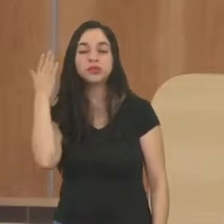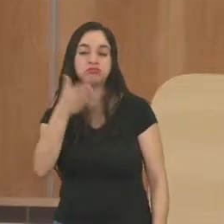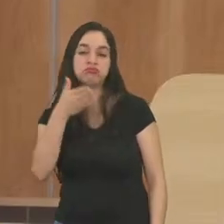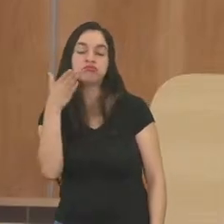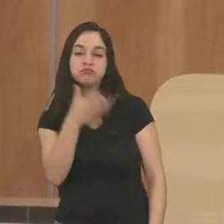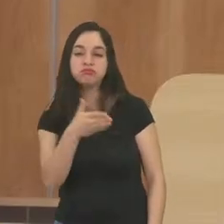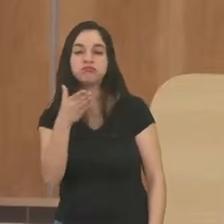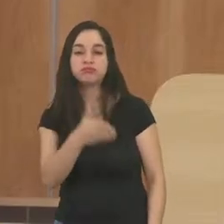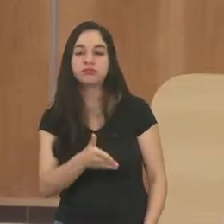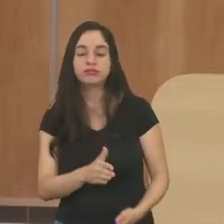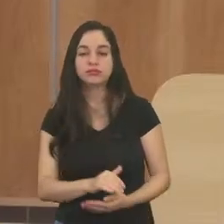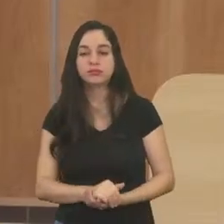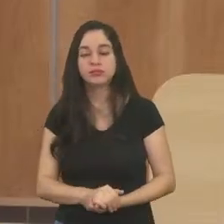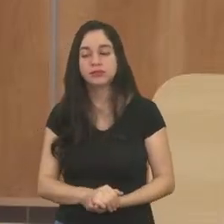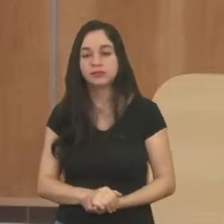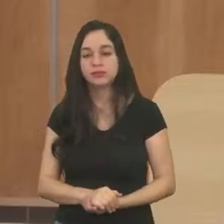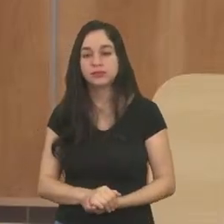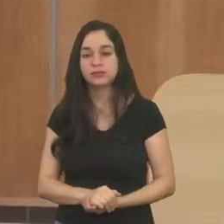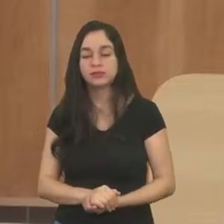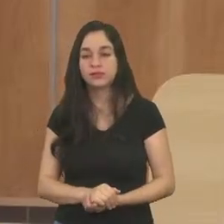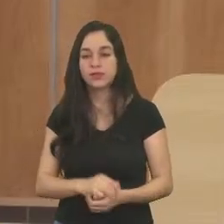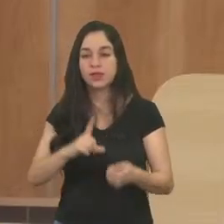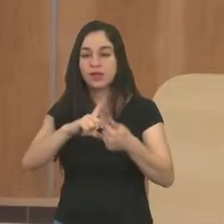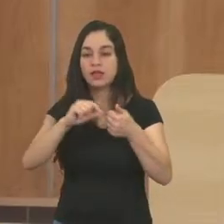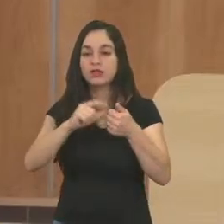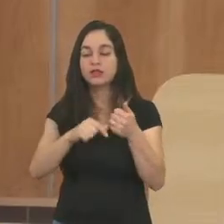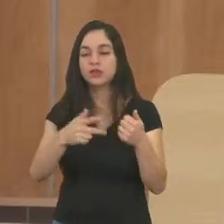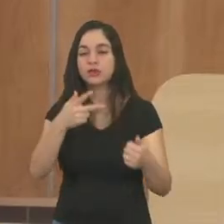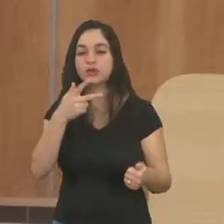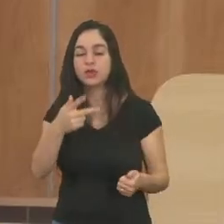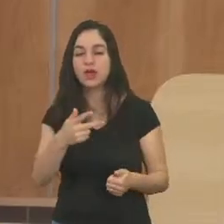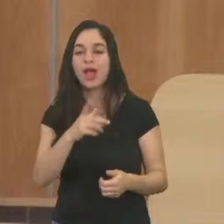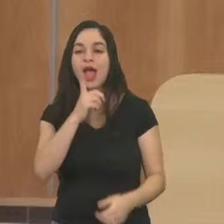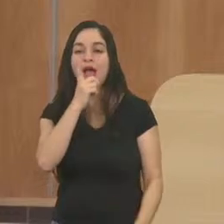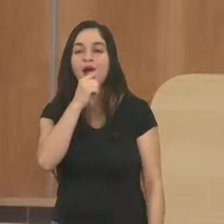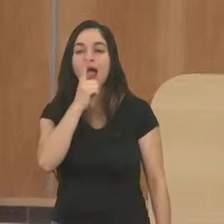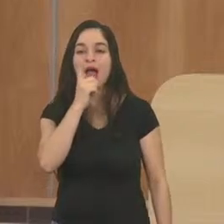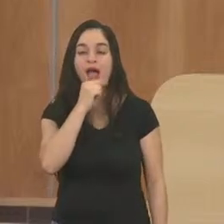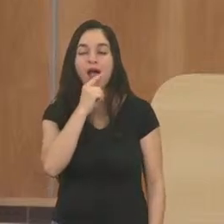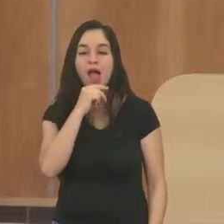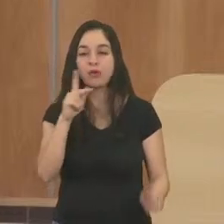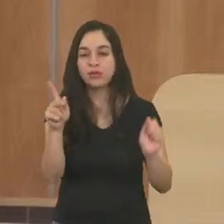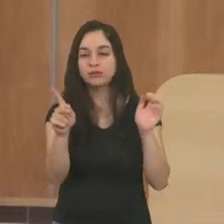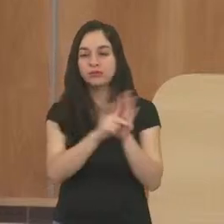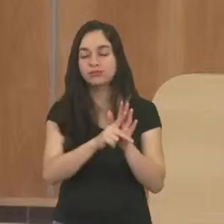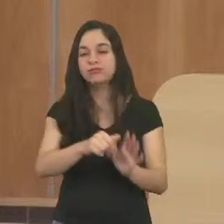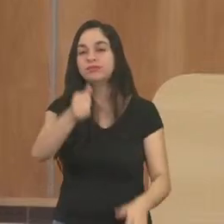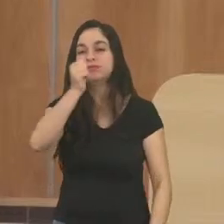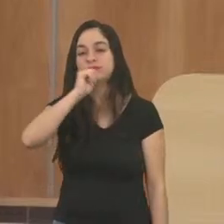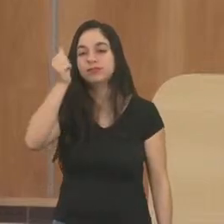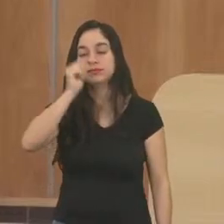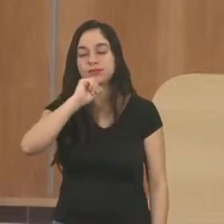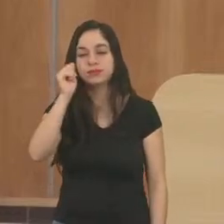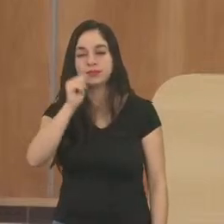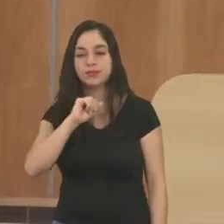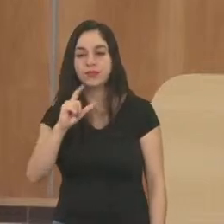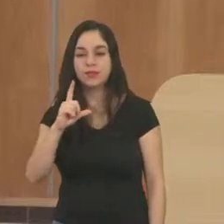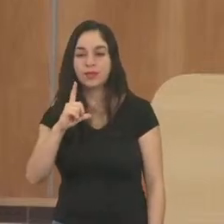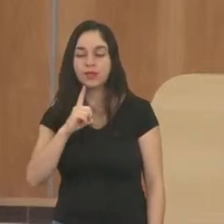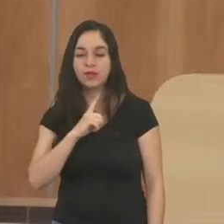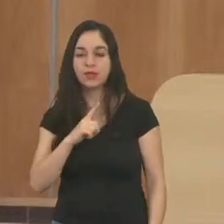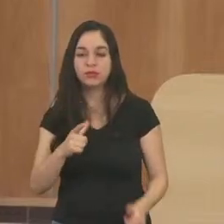frequentadores. Artigo 2º. A disposição de água potável poderá ser realizada por meio de